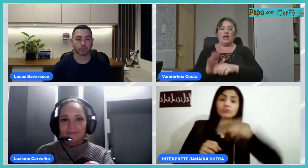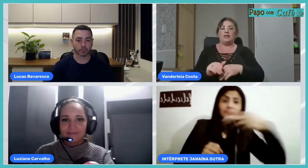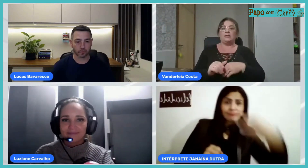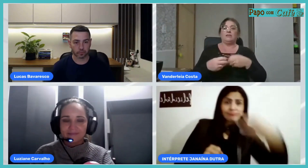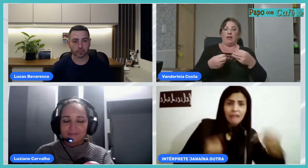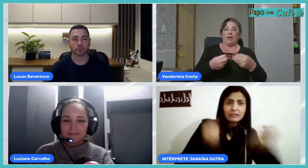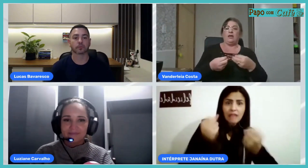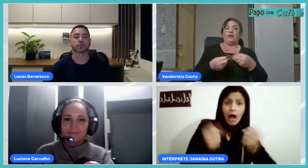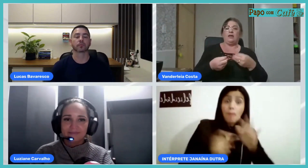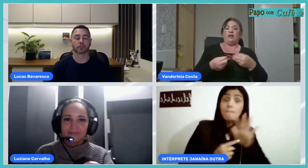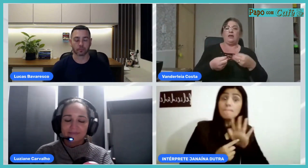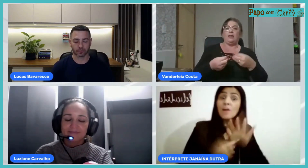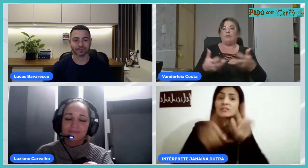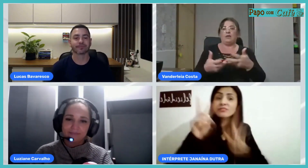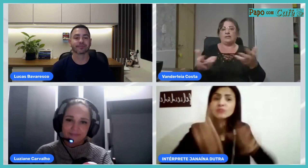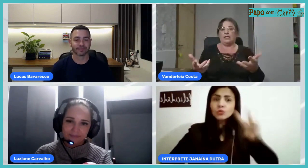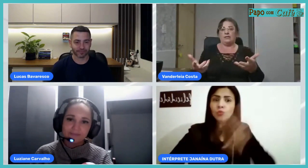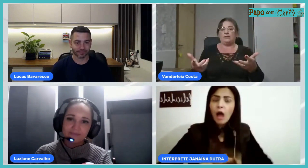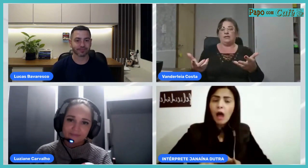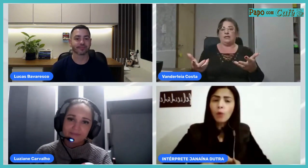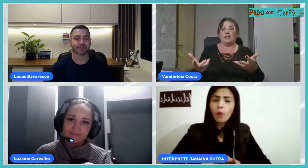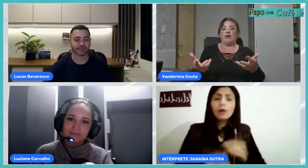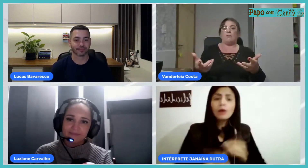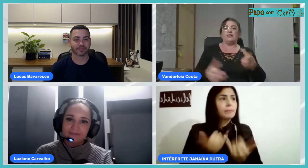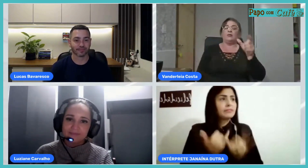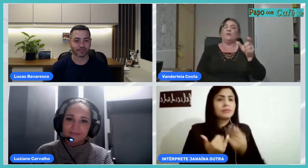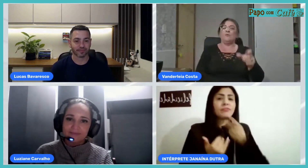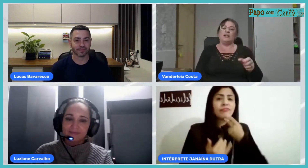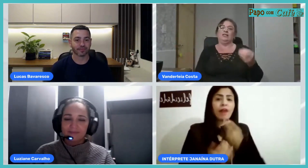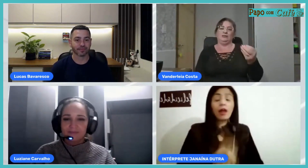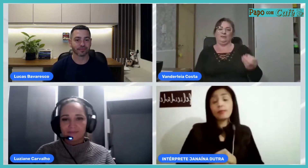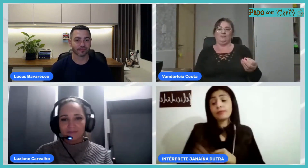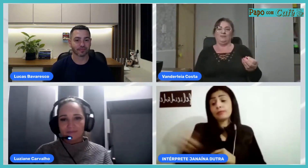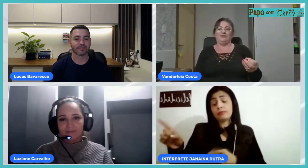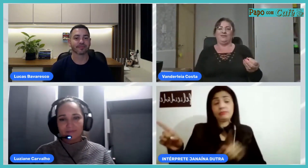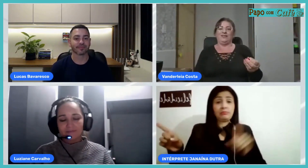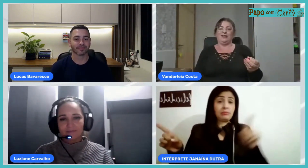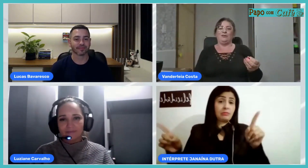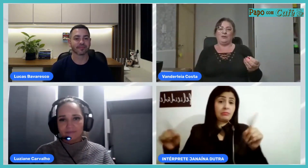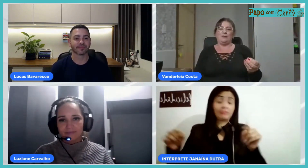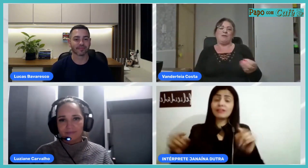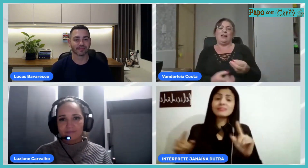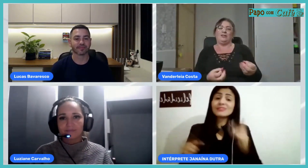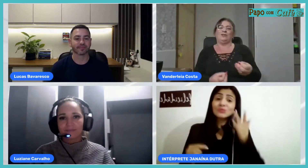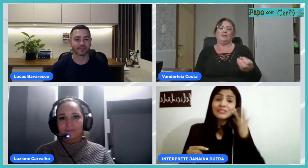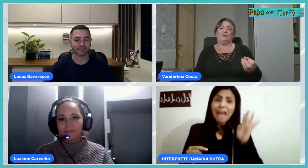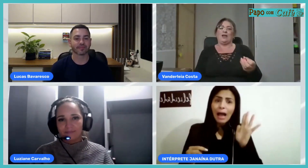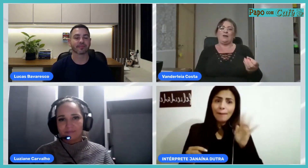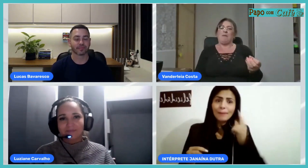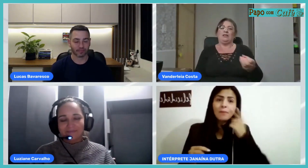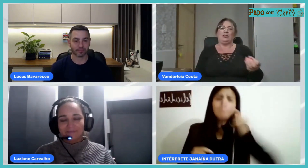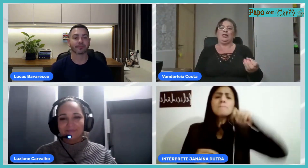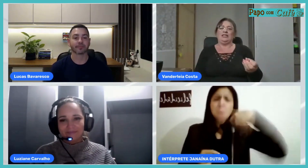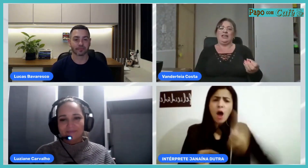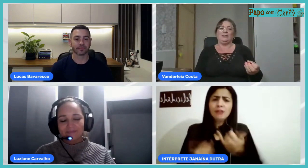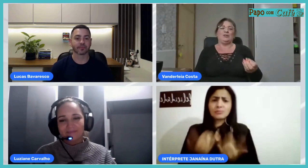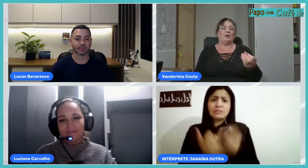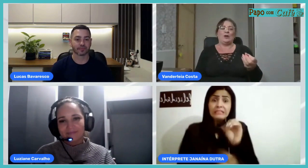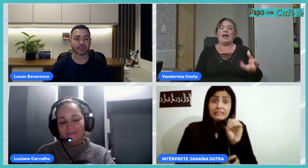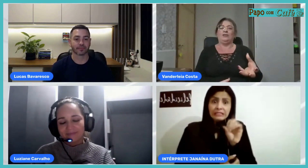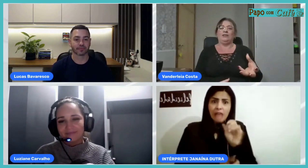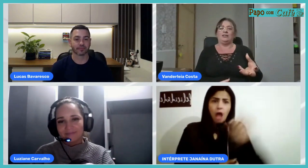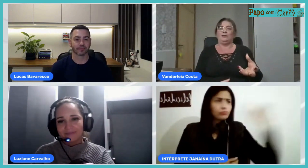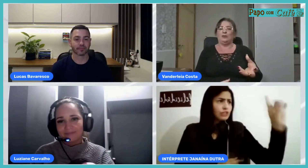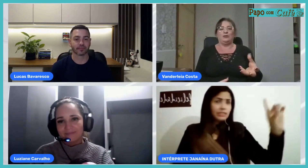tem as leis, né? Todo mundo sabe que as leis existem, mas se o humano não for empático, não tiver a empatia, né?